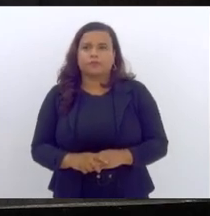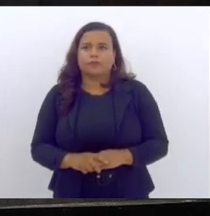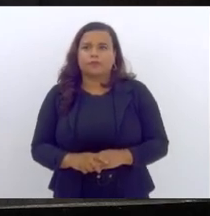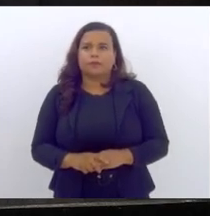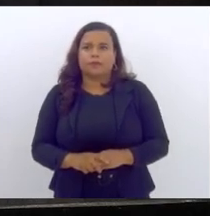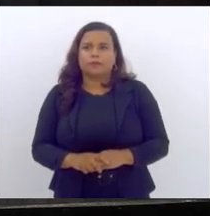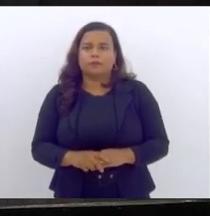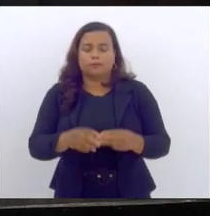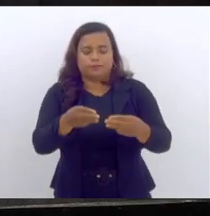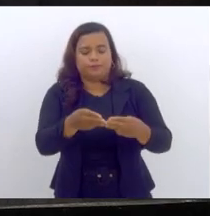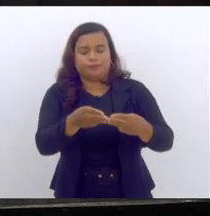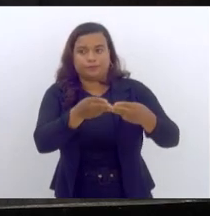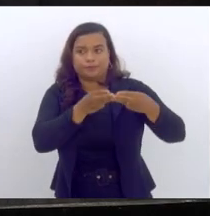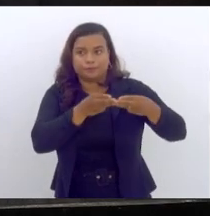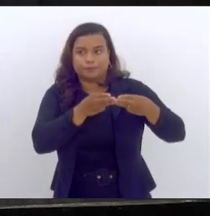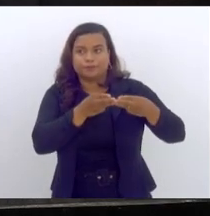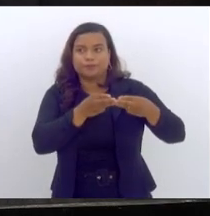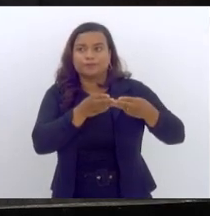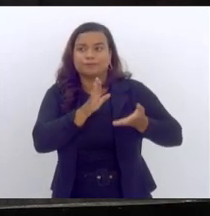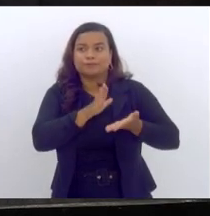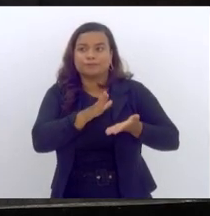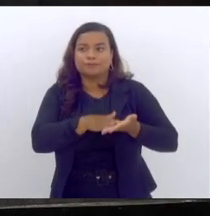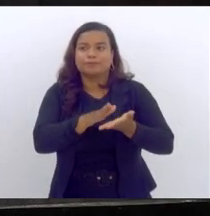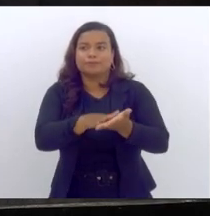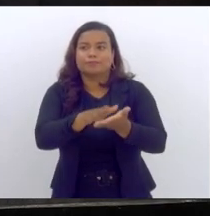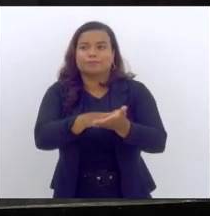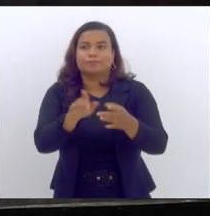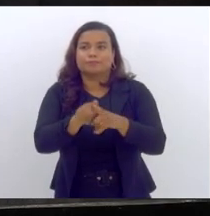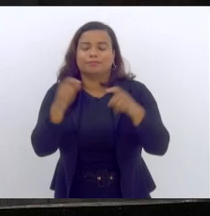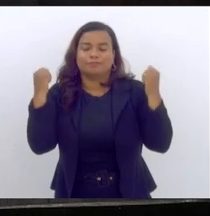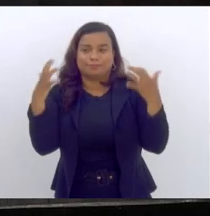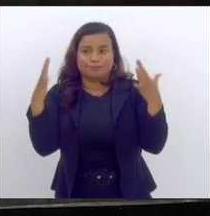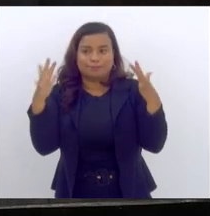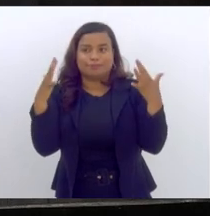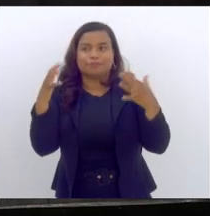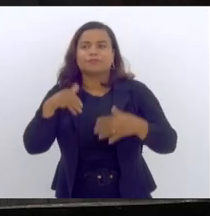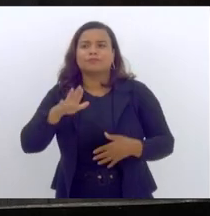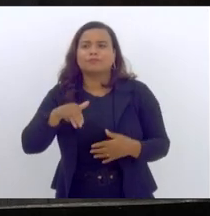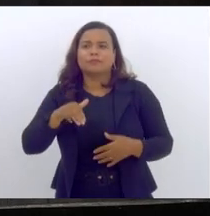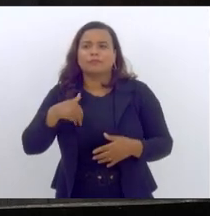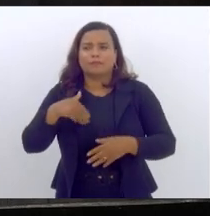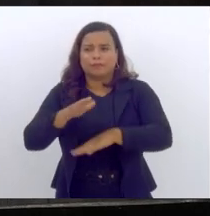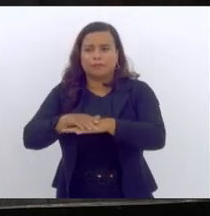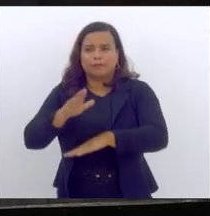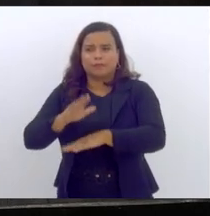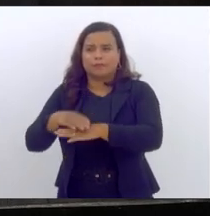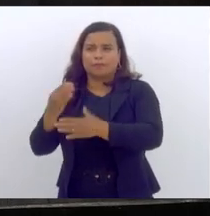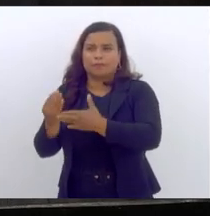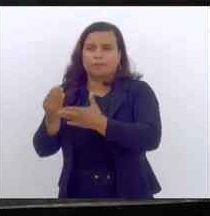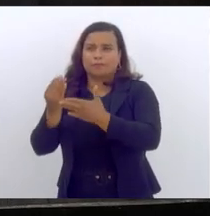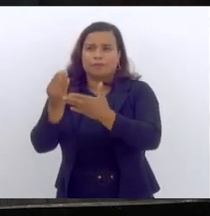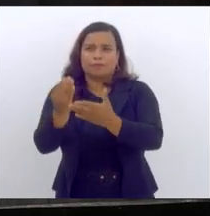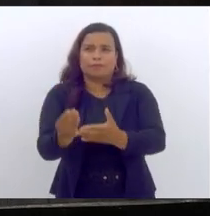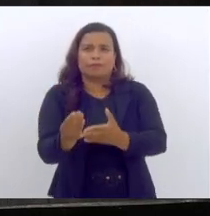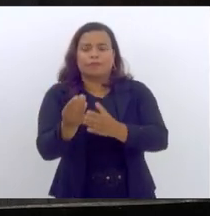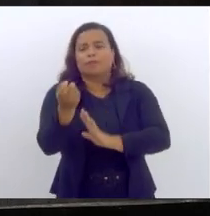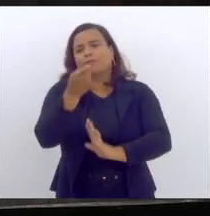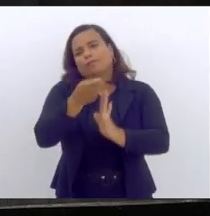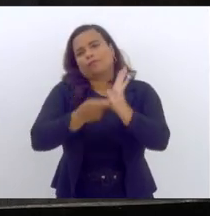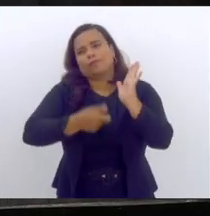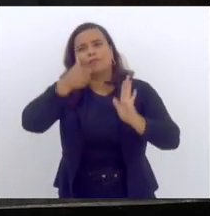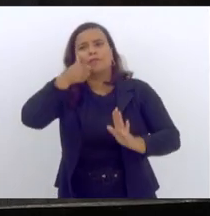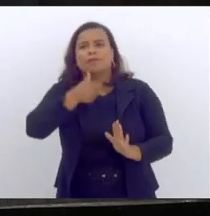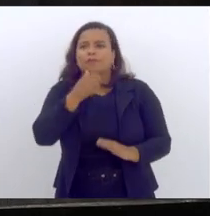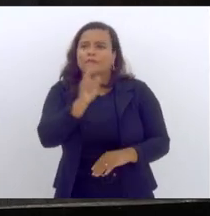Moção de congratulação e de aplausos que eu estou fazendo a escritora